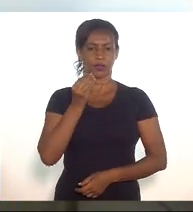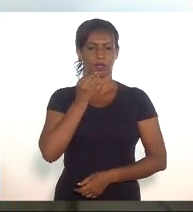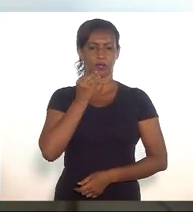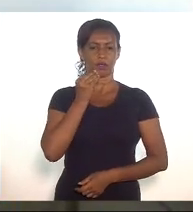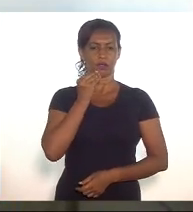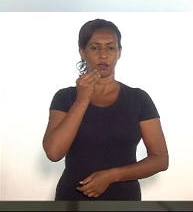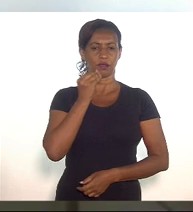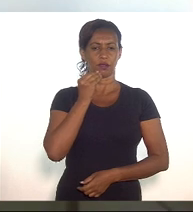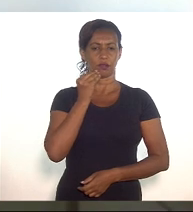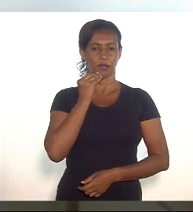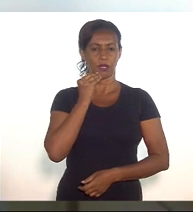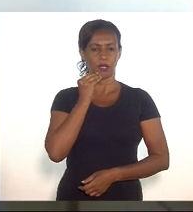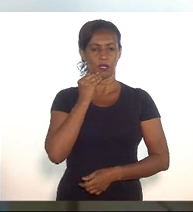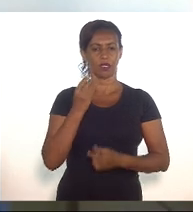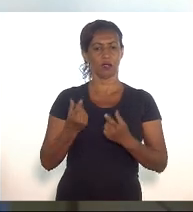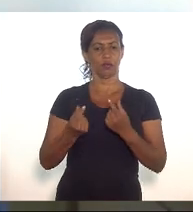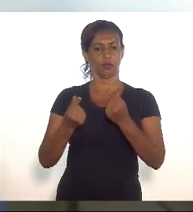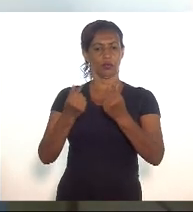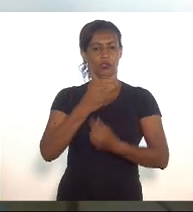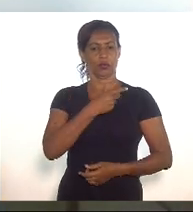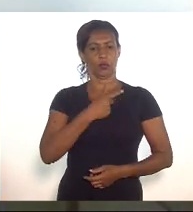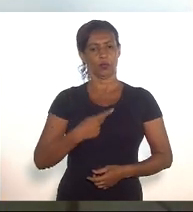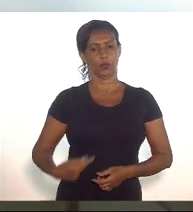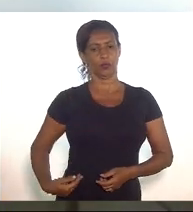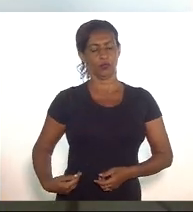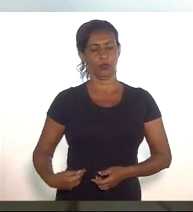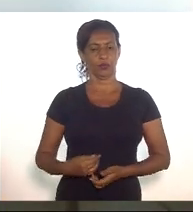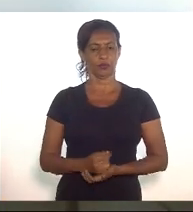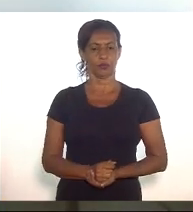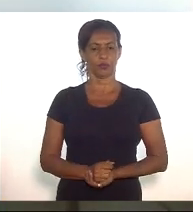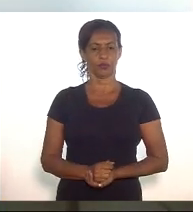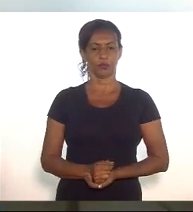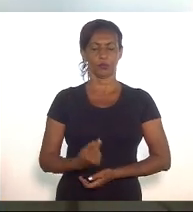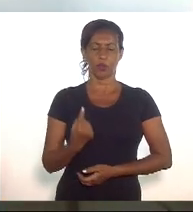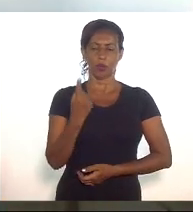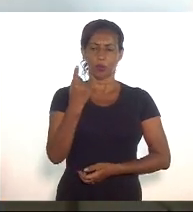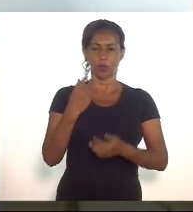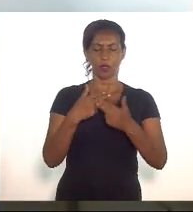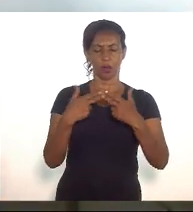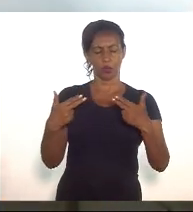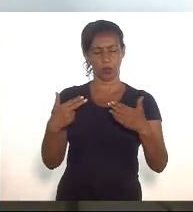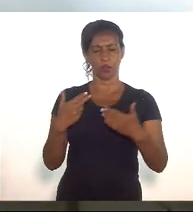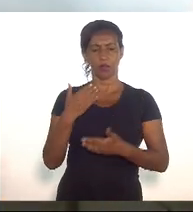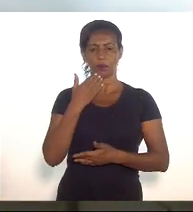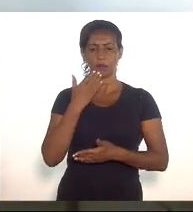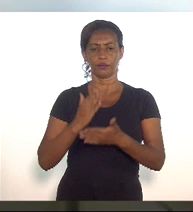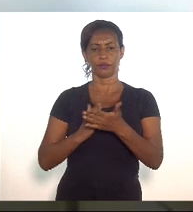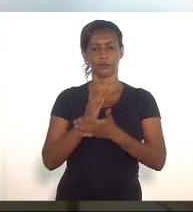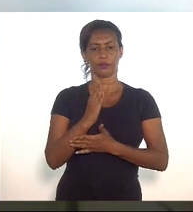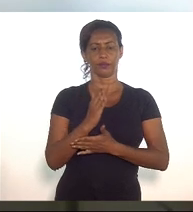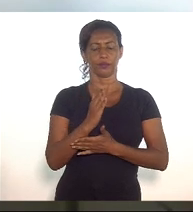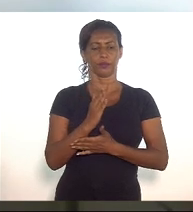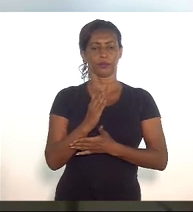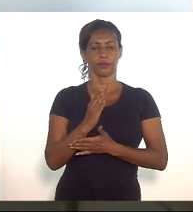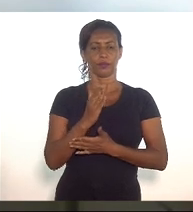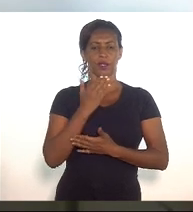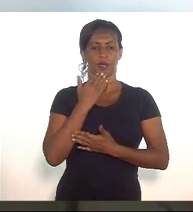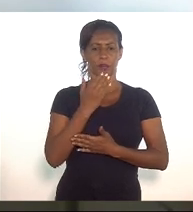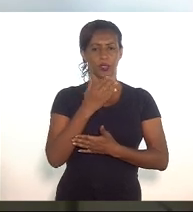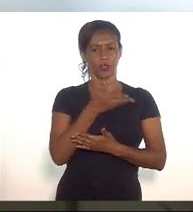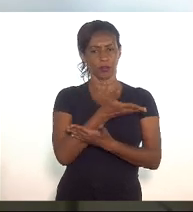transparência das contas públicas. Então, a única coisa que eu quero aprovar é a autorização de